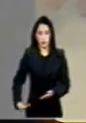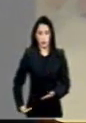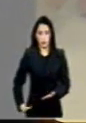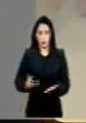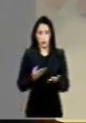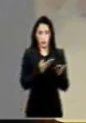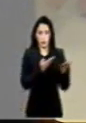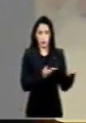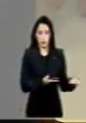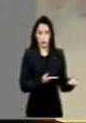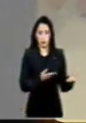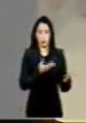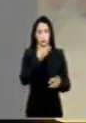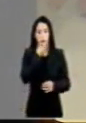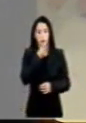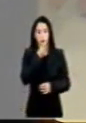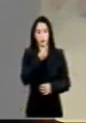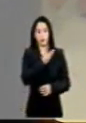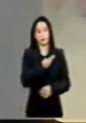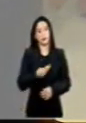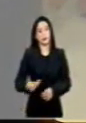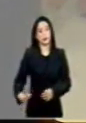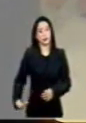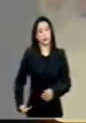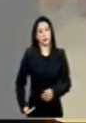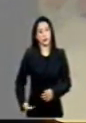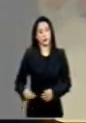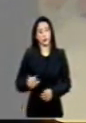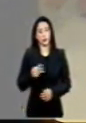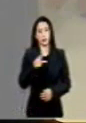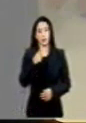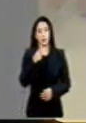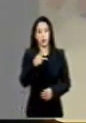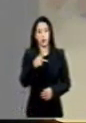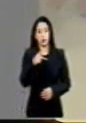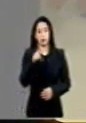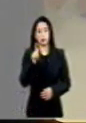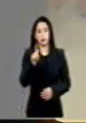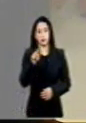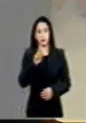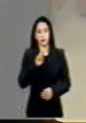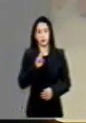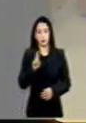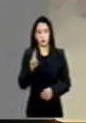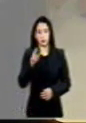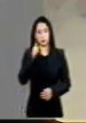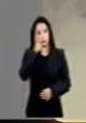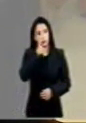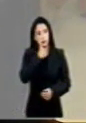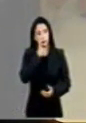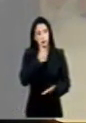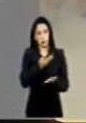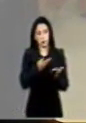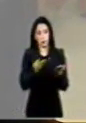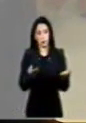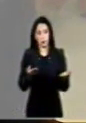excelentíssimos senhores ministros, excelentíssima senhora procuradora-geral da República, senhoras e senhores aqui